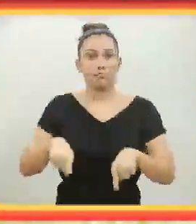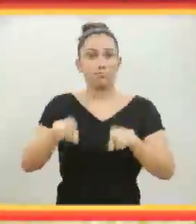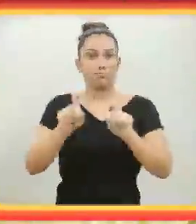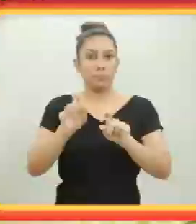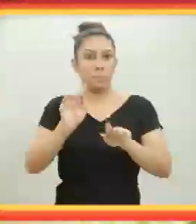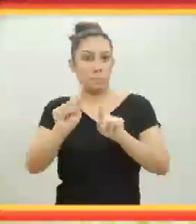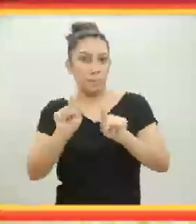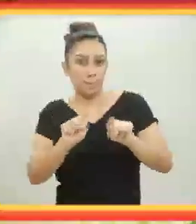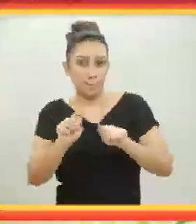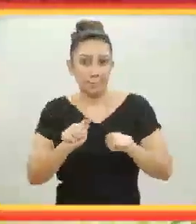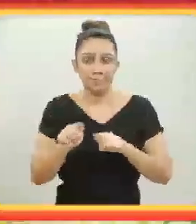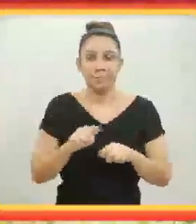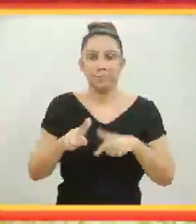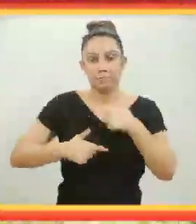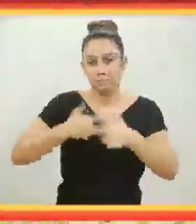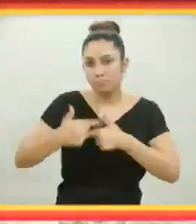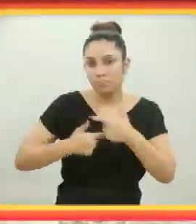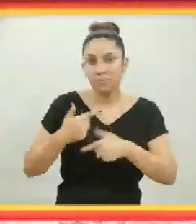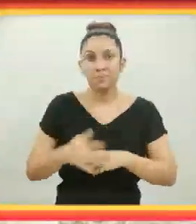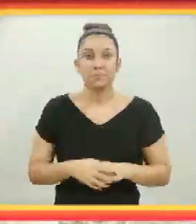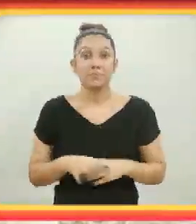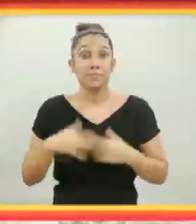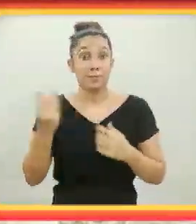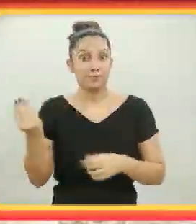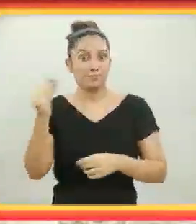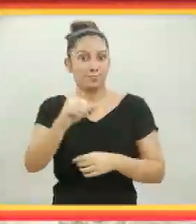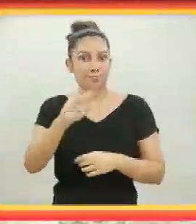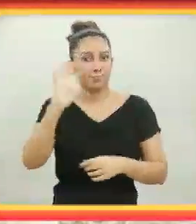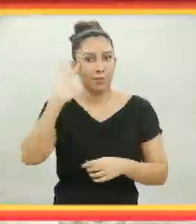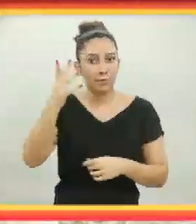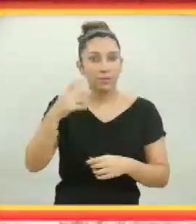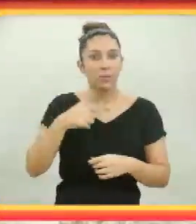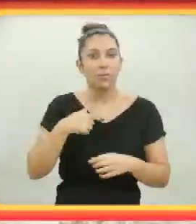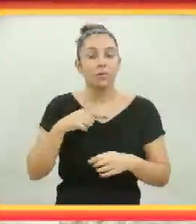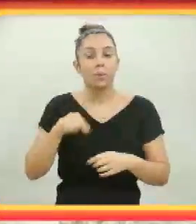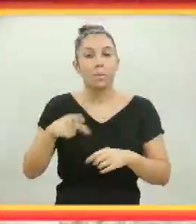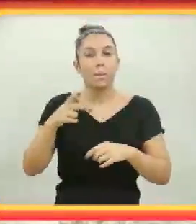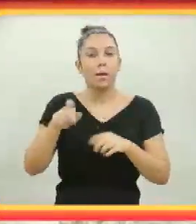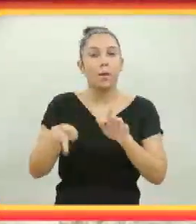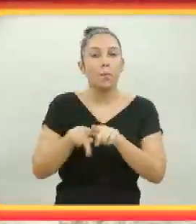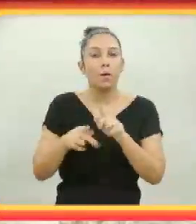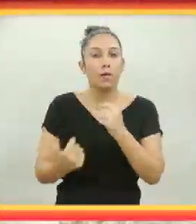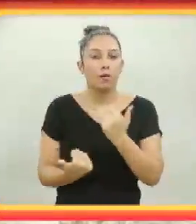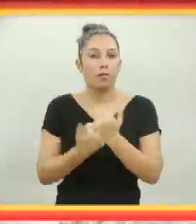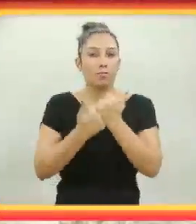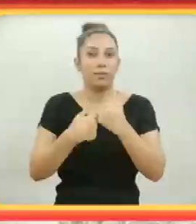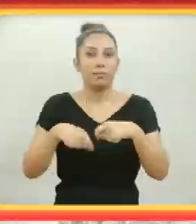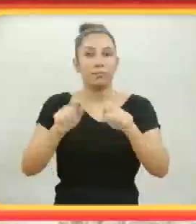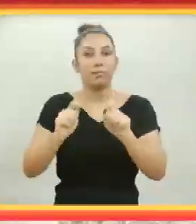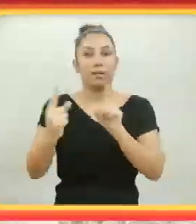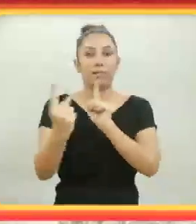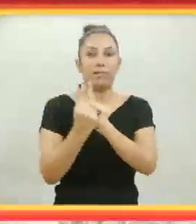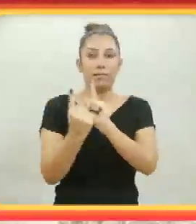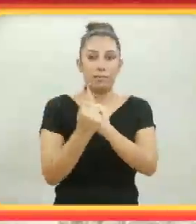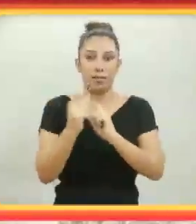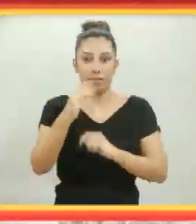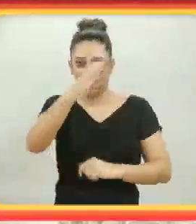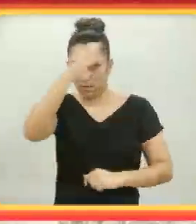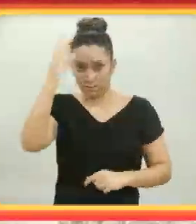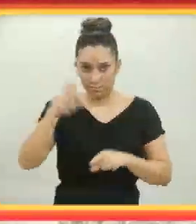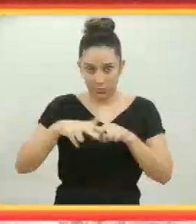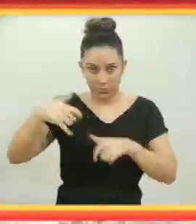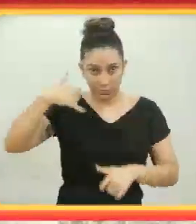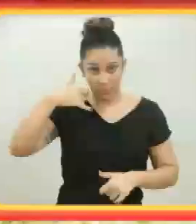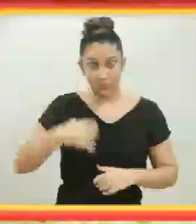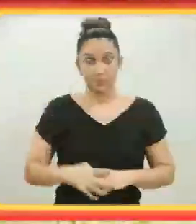local de telemarketing. E ali as adaptações foram tentar colocar uma